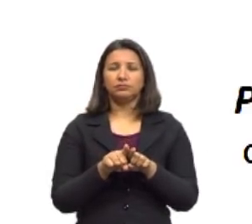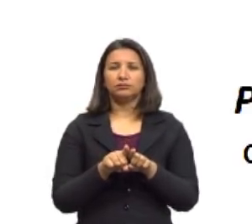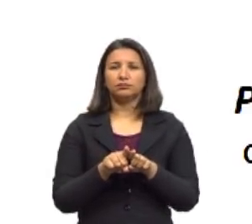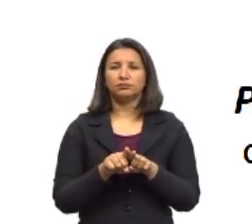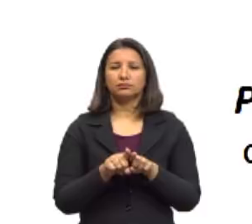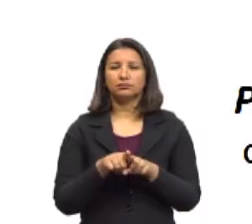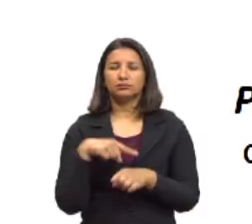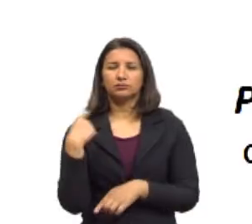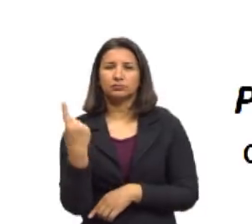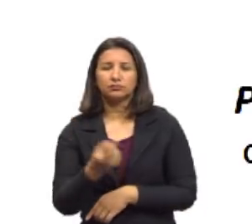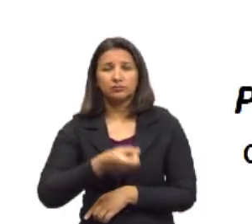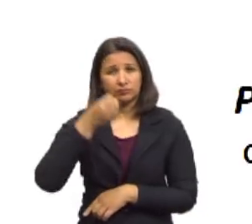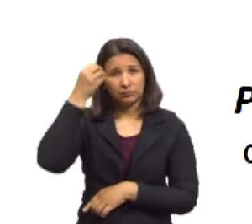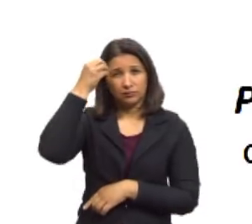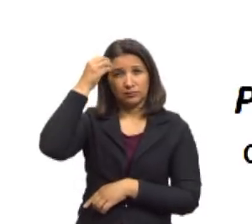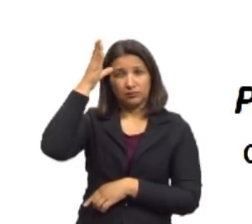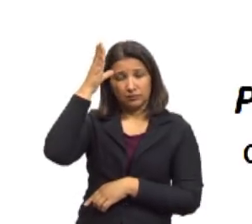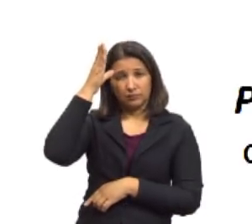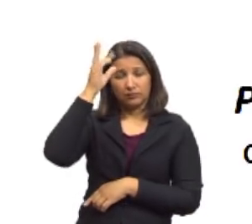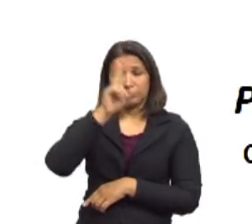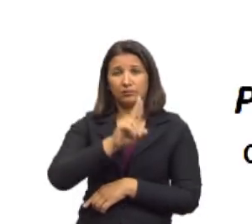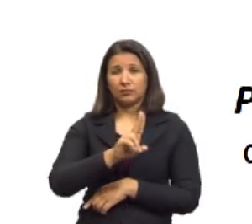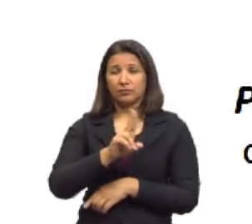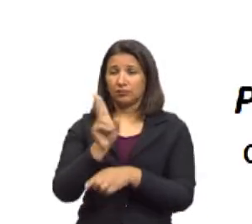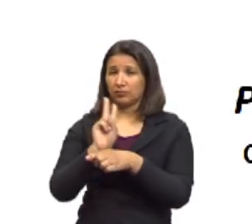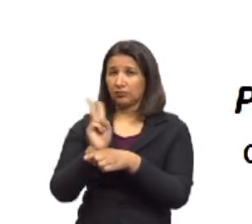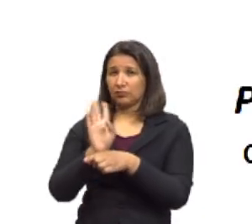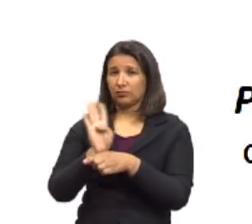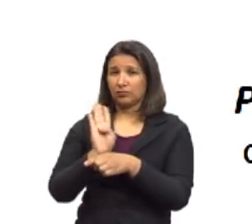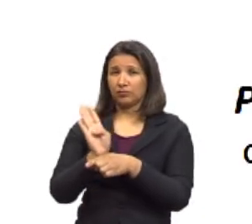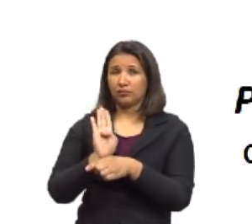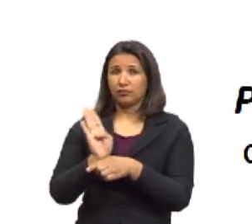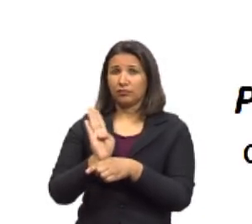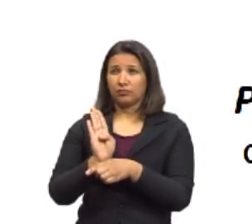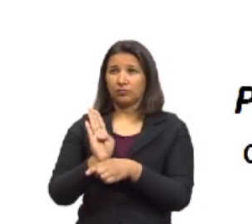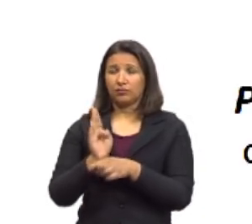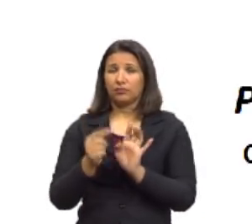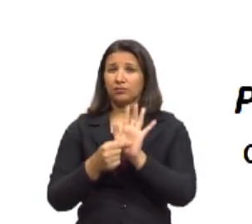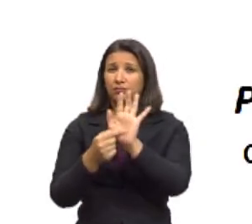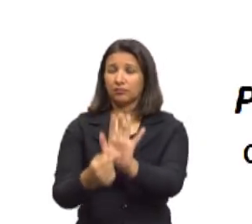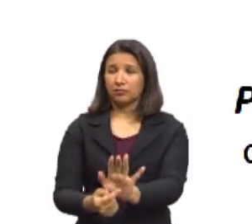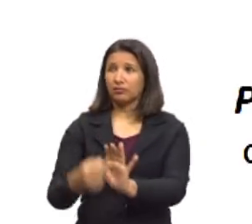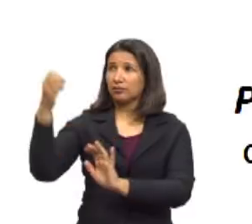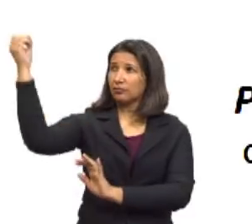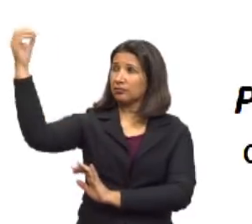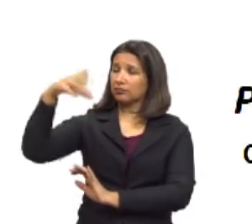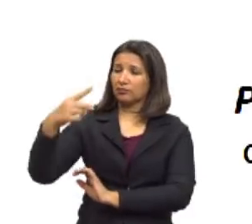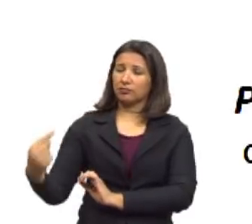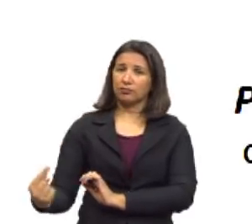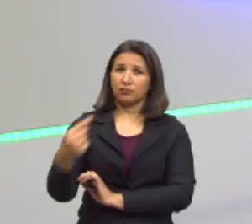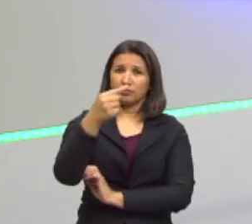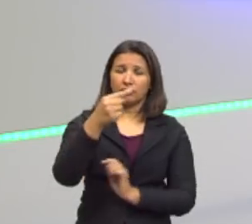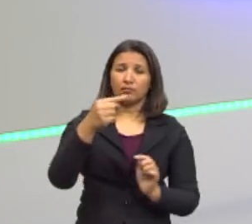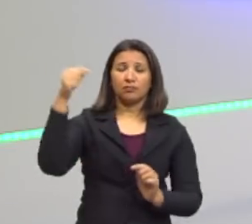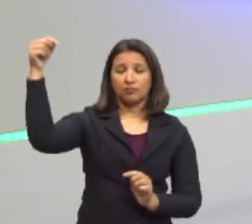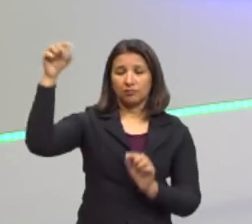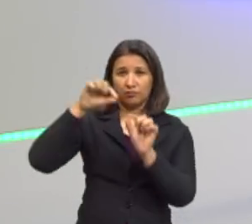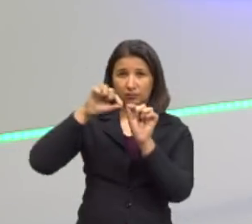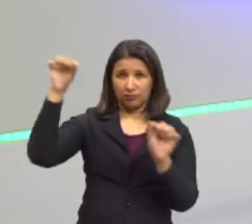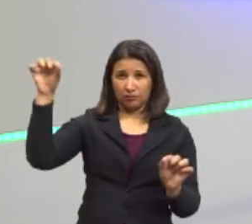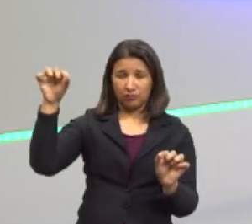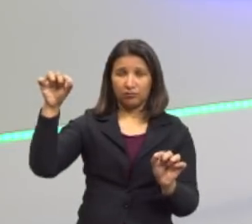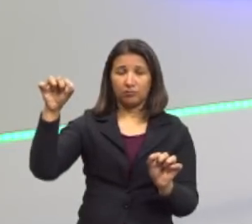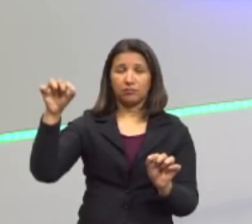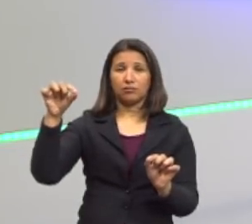nosso conhecimento lá através do filme, né? Onde os sabres de luz, eles, se fossem feitos de luz mesmo, a luz que a